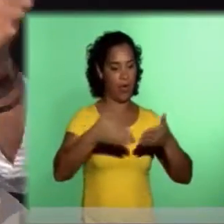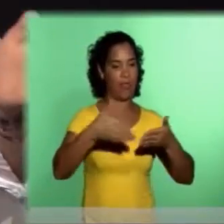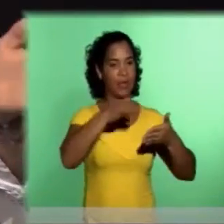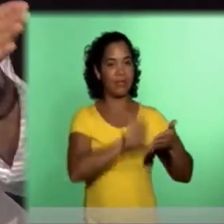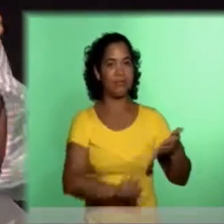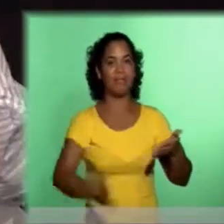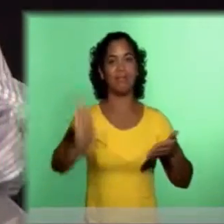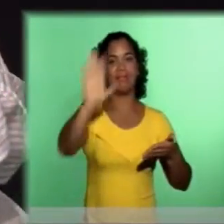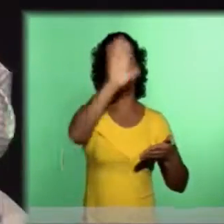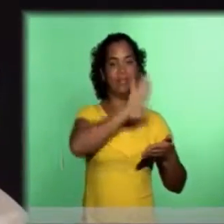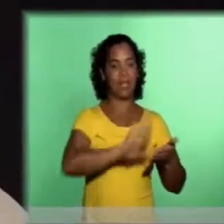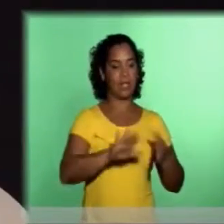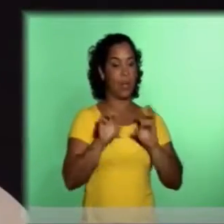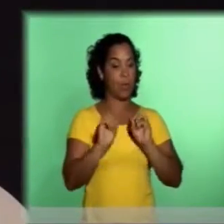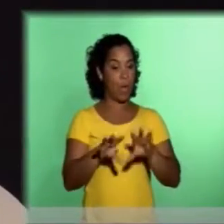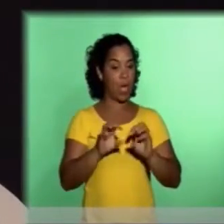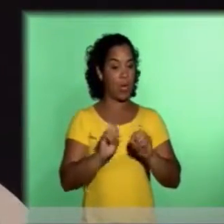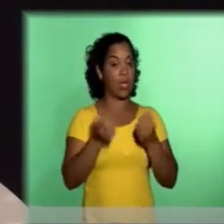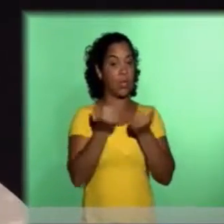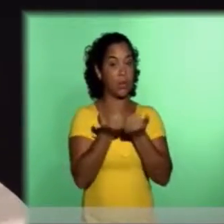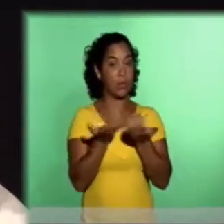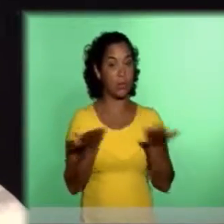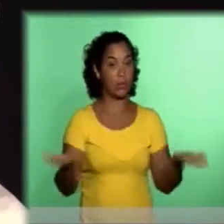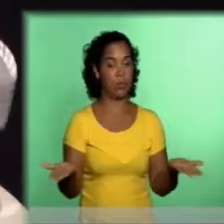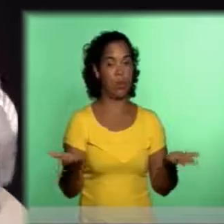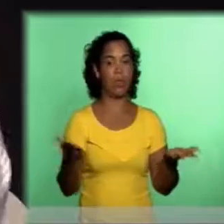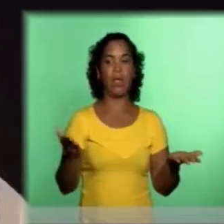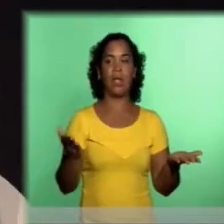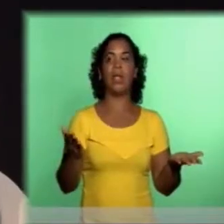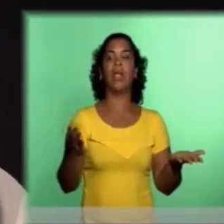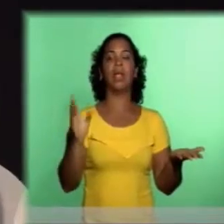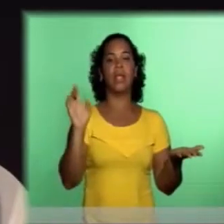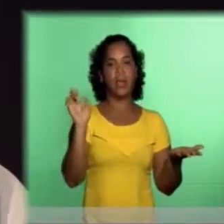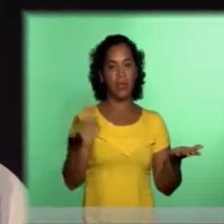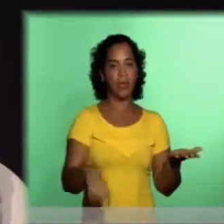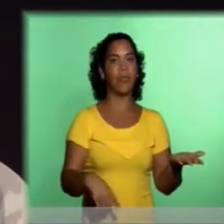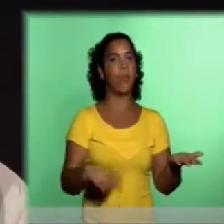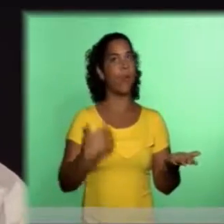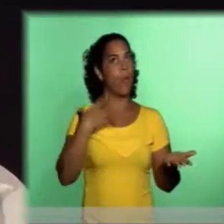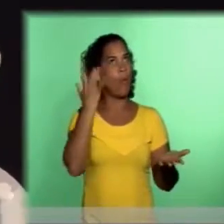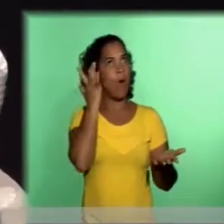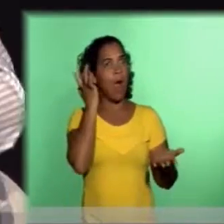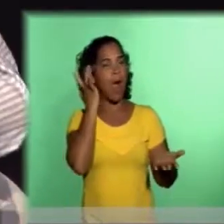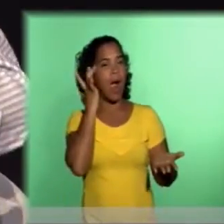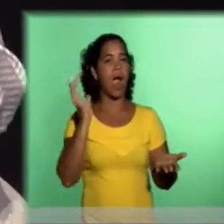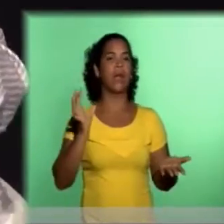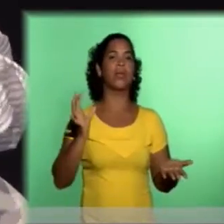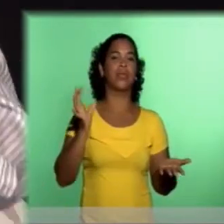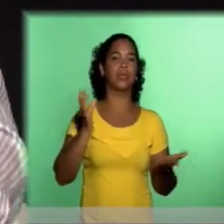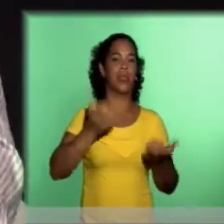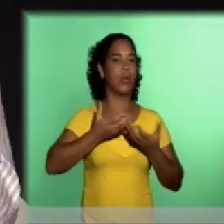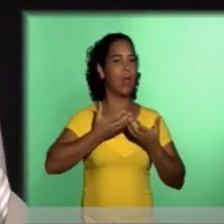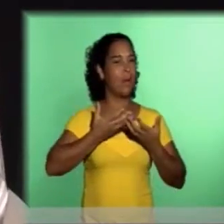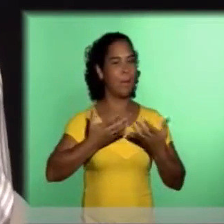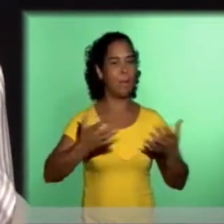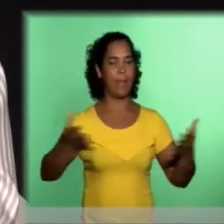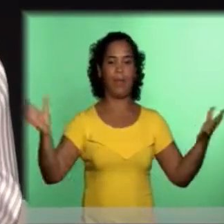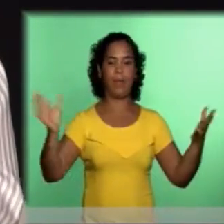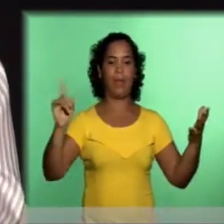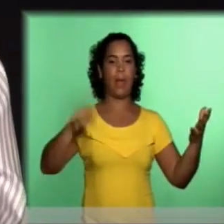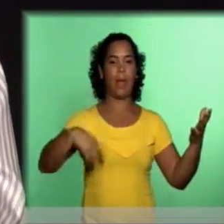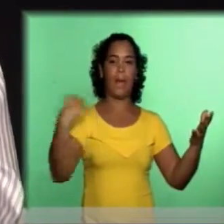Nacional de Educação para Todos, que foi a base, acredito, para toda a sequência que